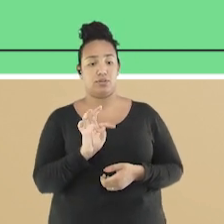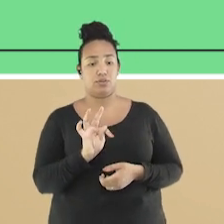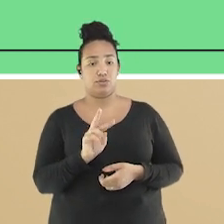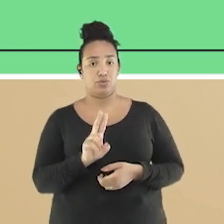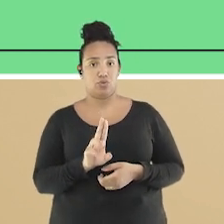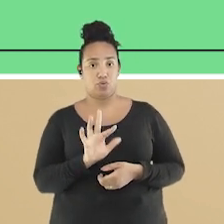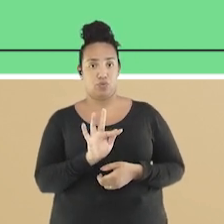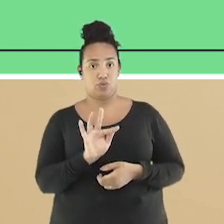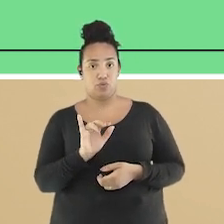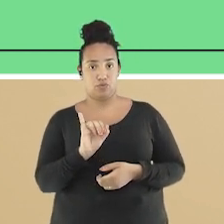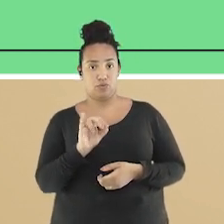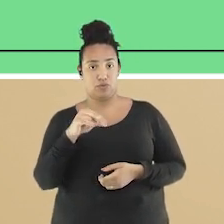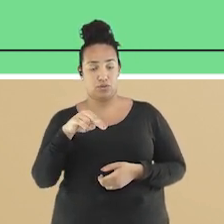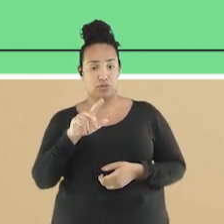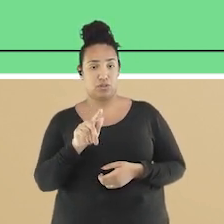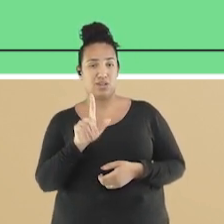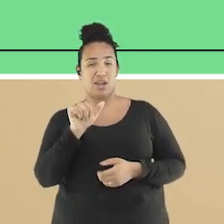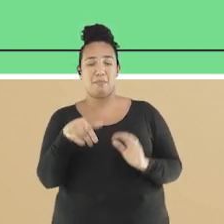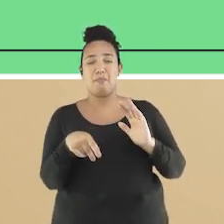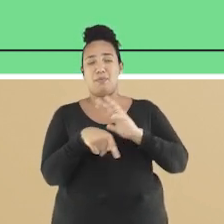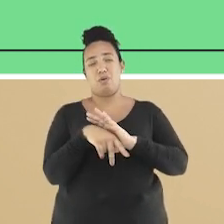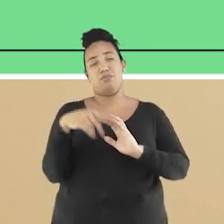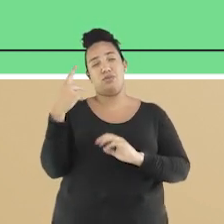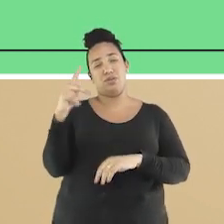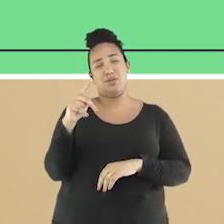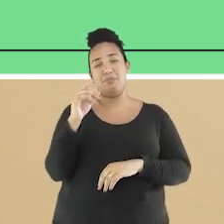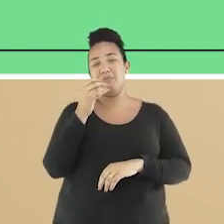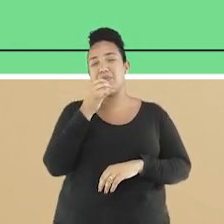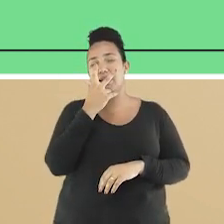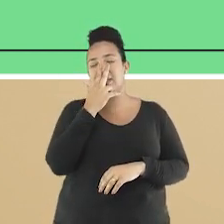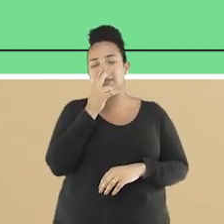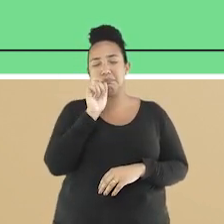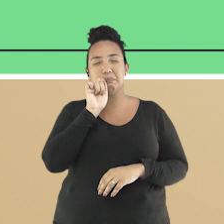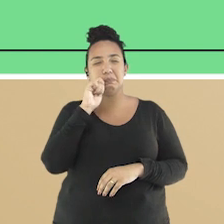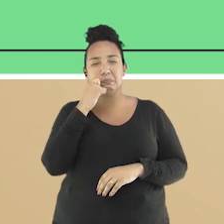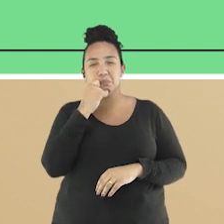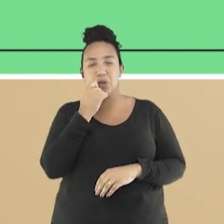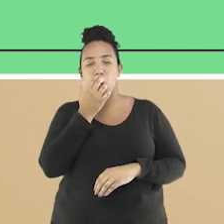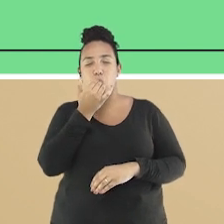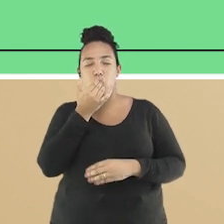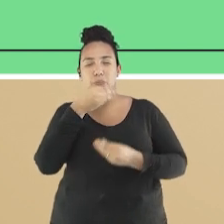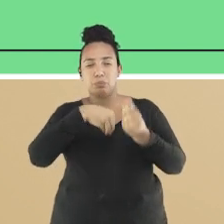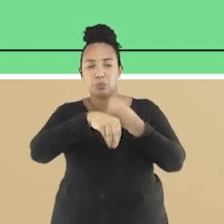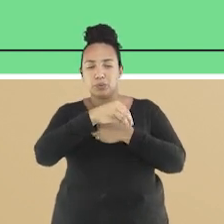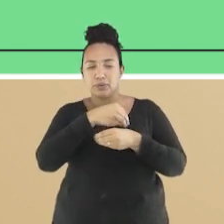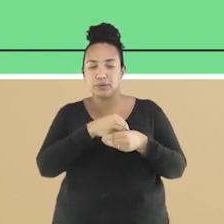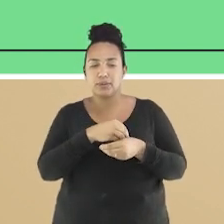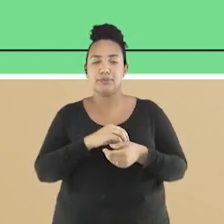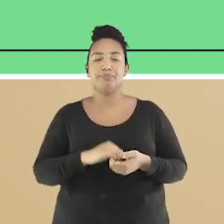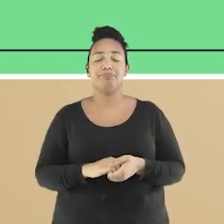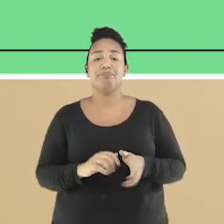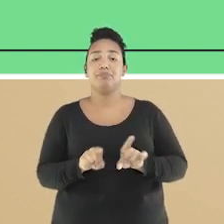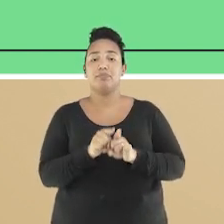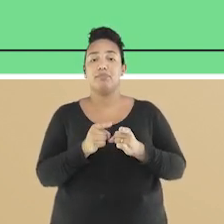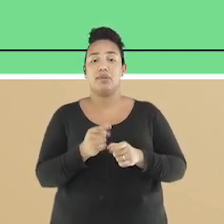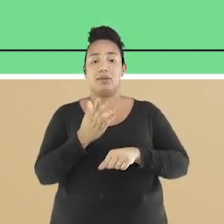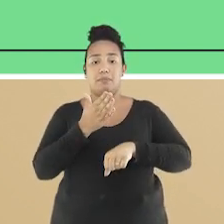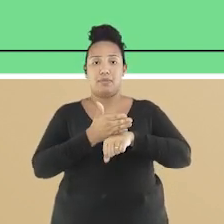de lá, né, que é uma espécie de recheio feito com pão, né, purê de